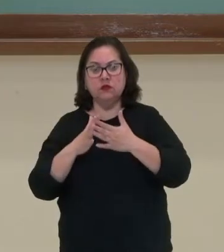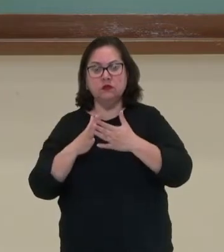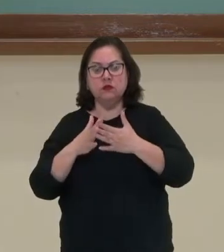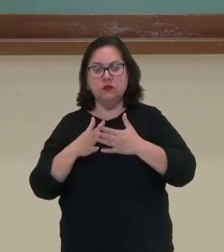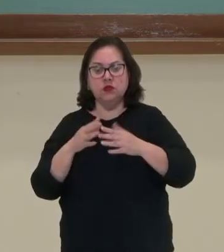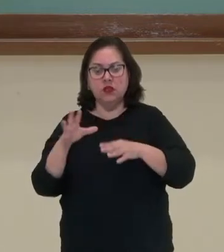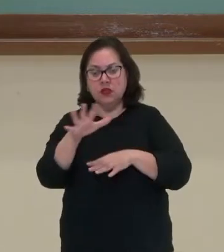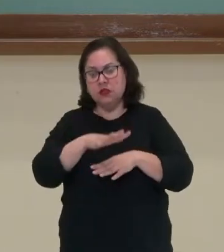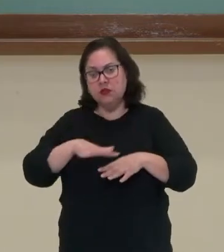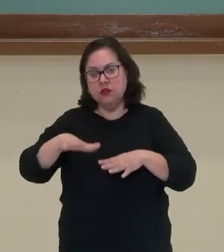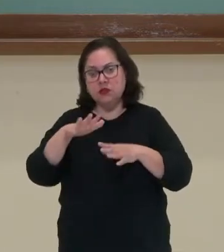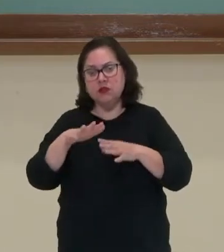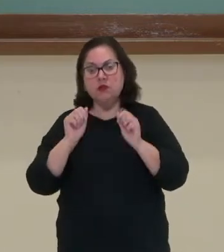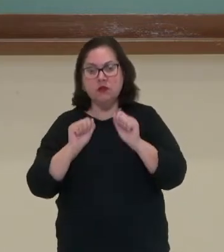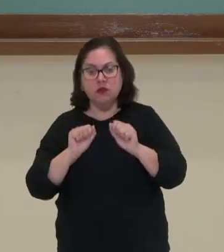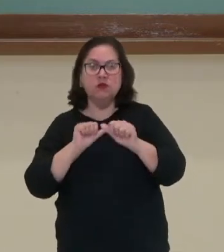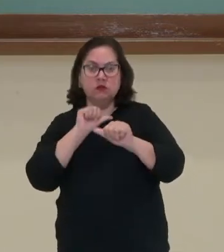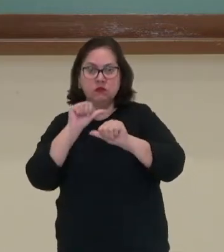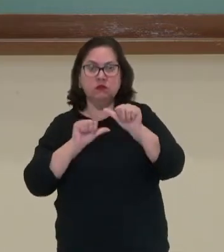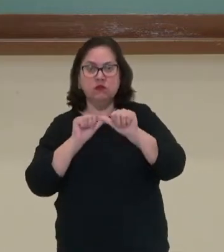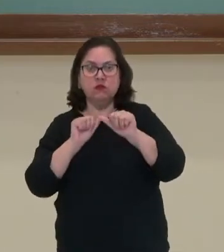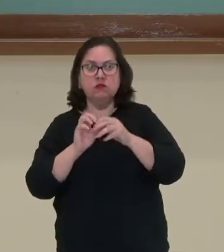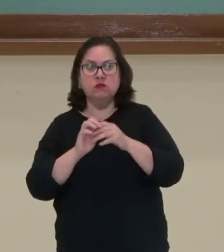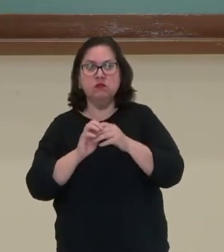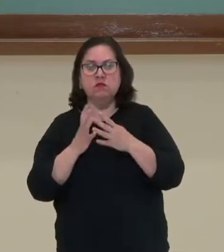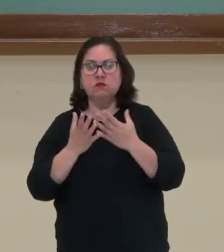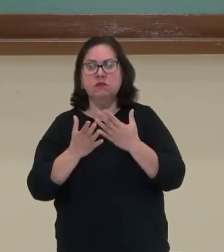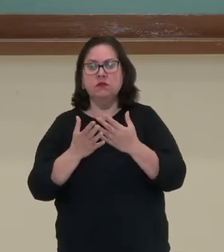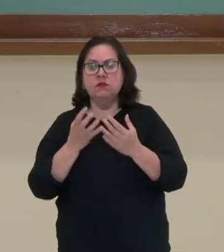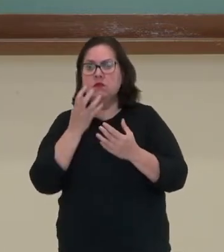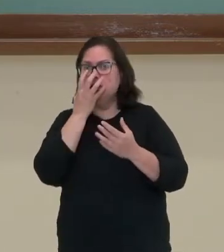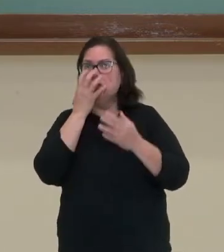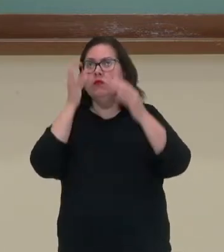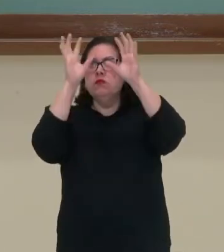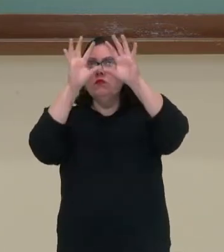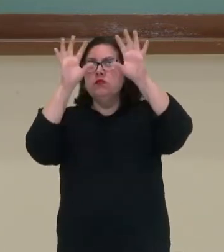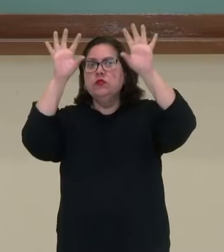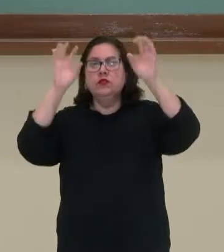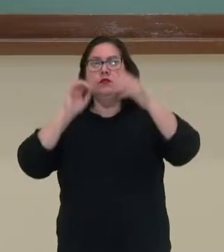aquele ambiente e aí pode tornar aquele ambiente poluído.